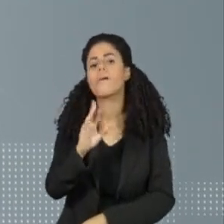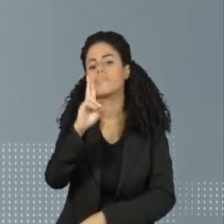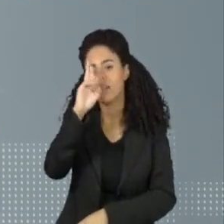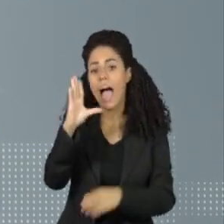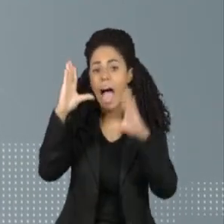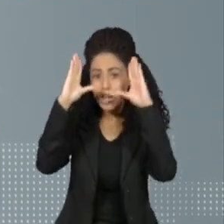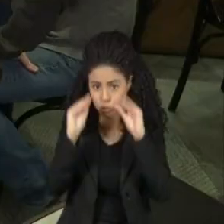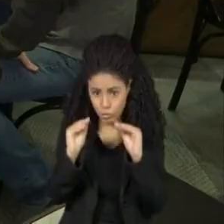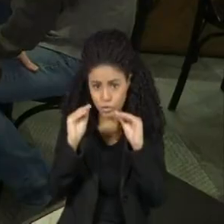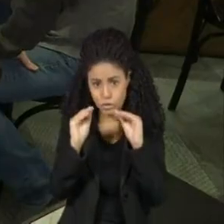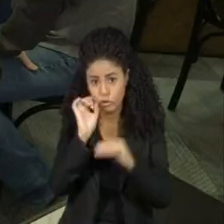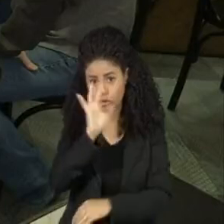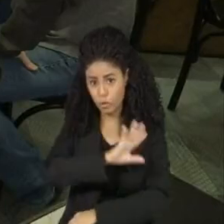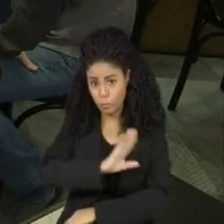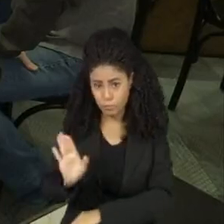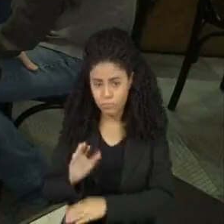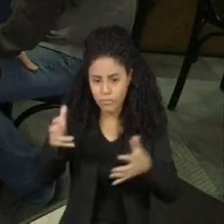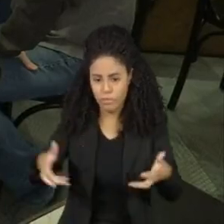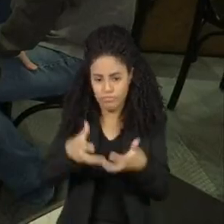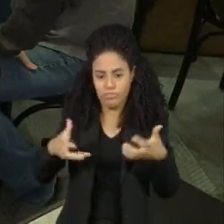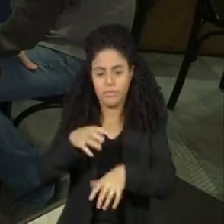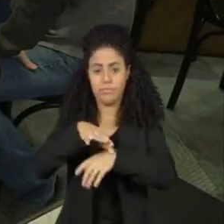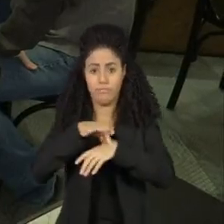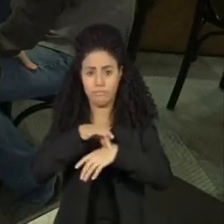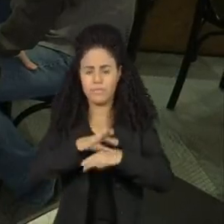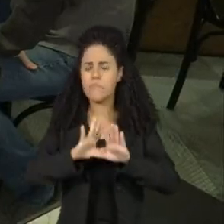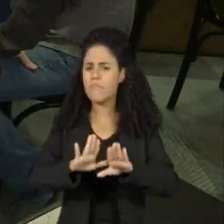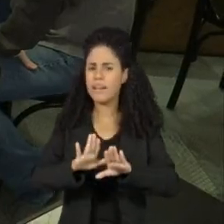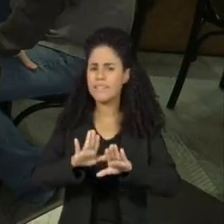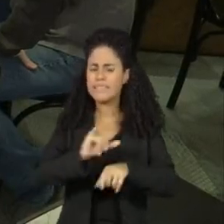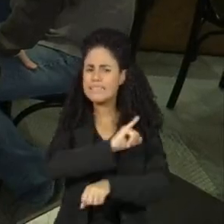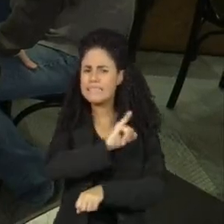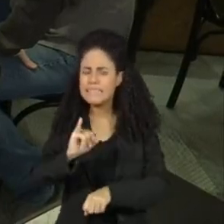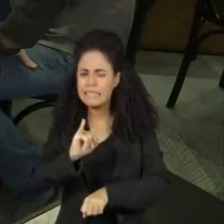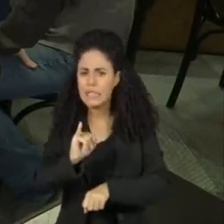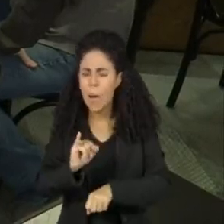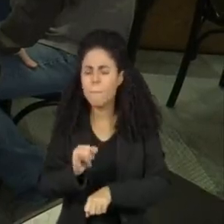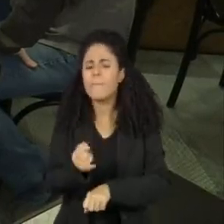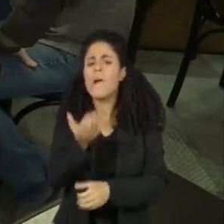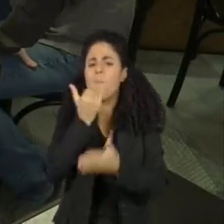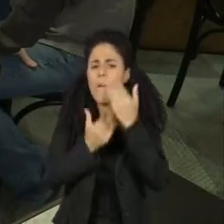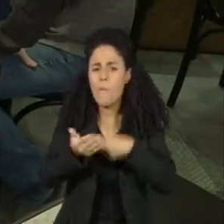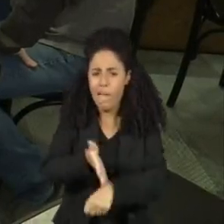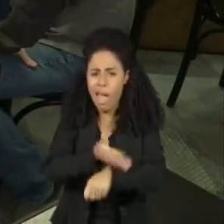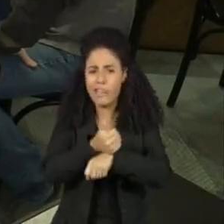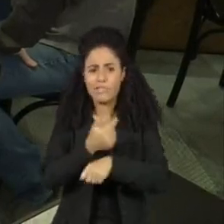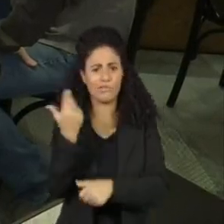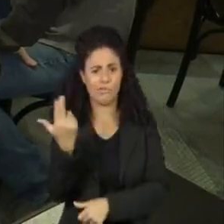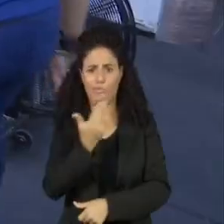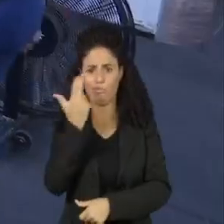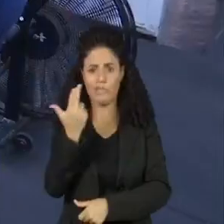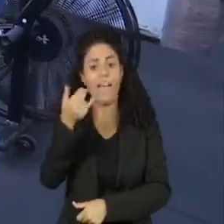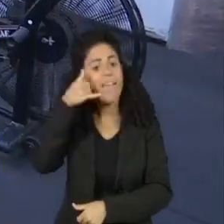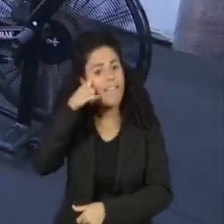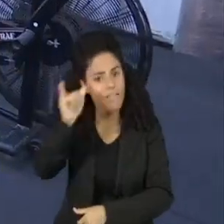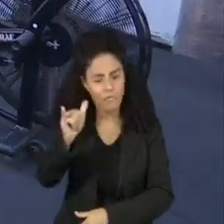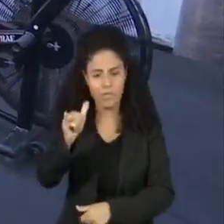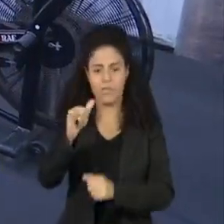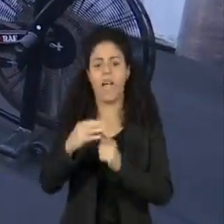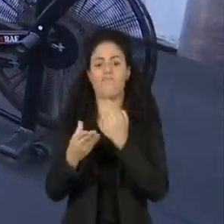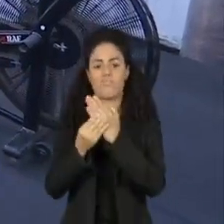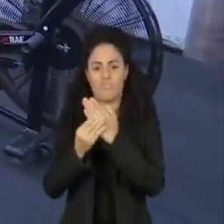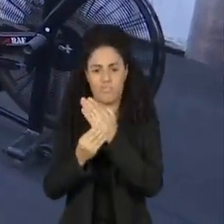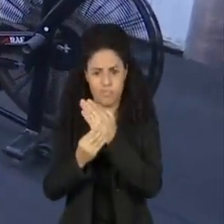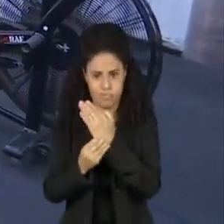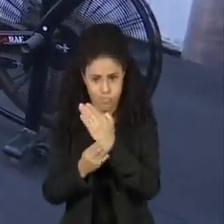salada e proteínas. Para quem não consegue jantar cedo, é bom evitar açúcares e gorduras na refeição. Dona